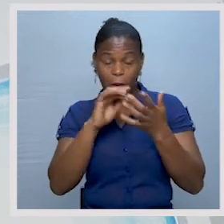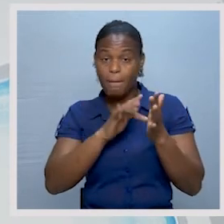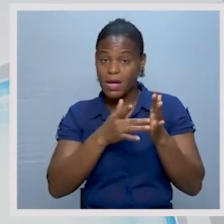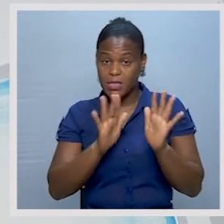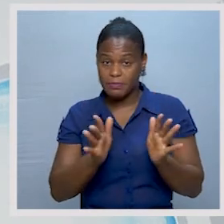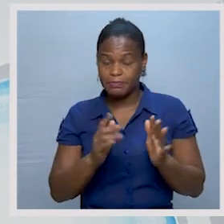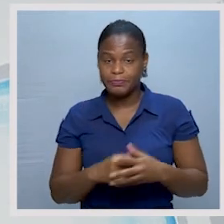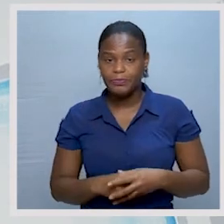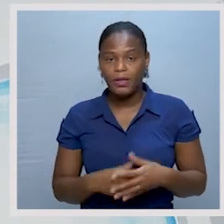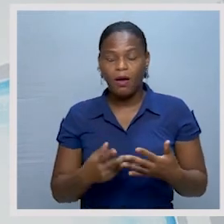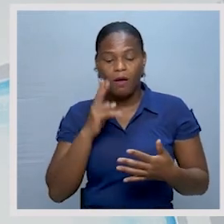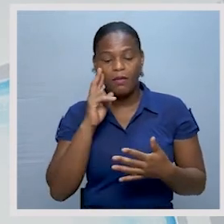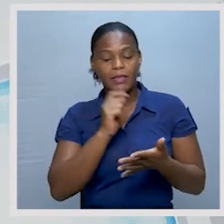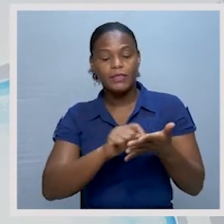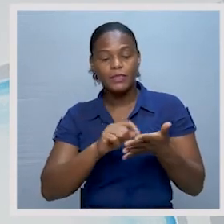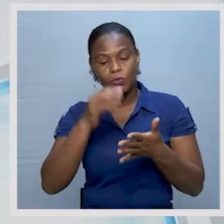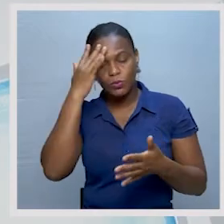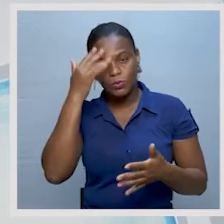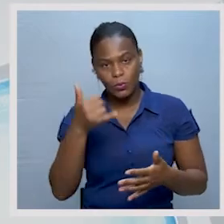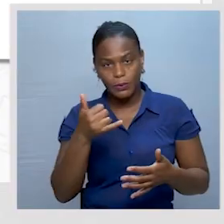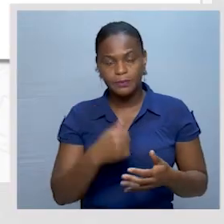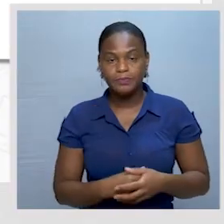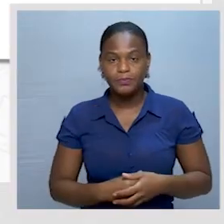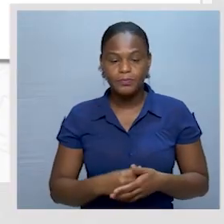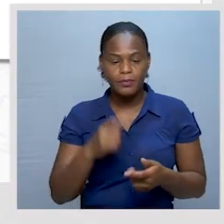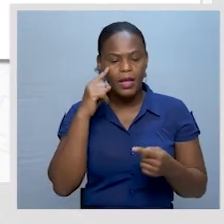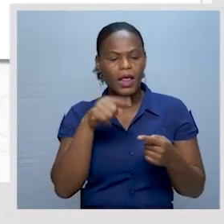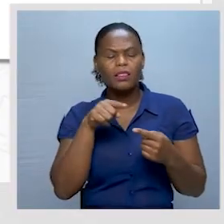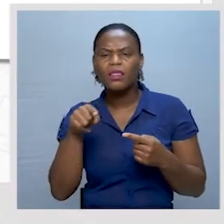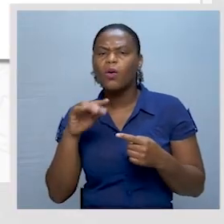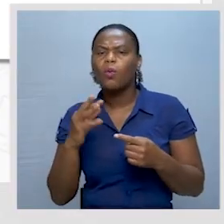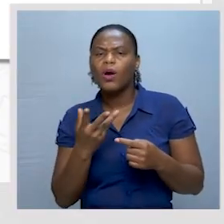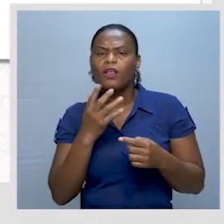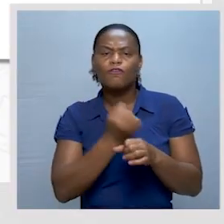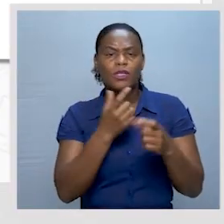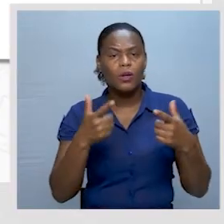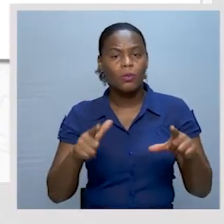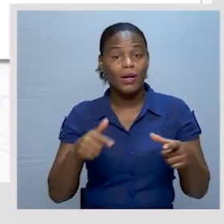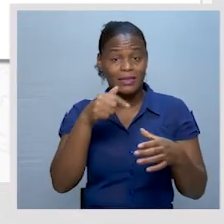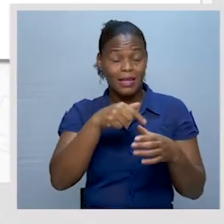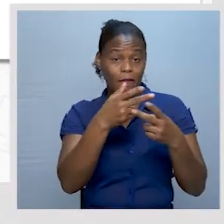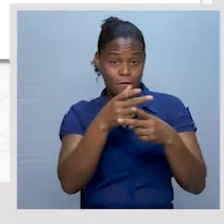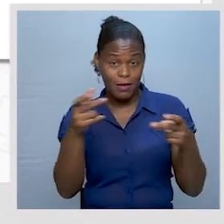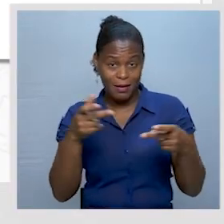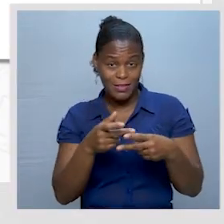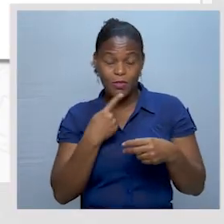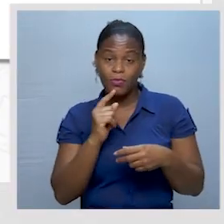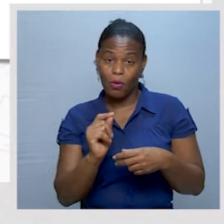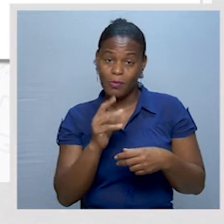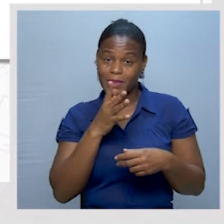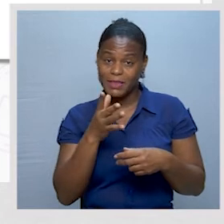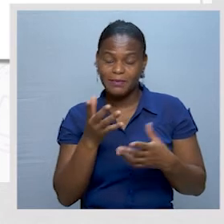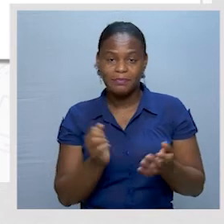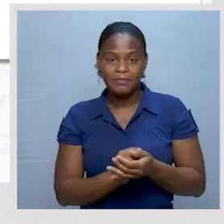expressões brasileiras. Vamos ver agora o nosso segundo exercício. Indique quais as funções da linguagem presentes nas seguintes